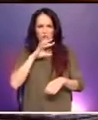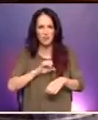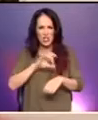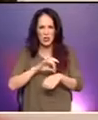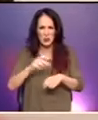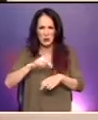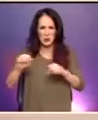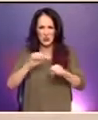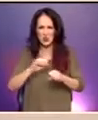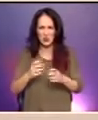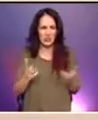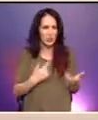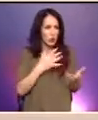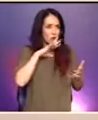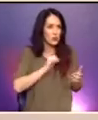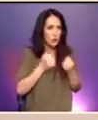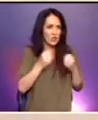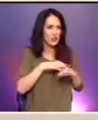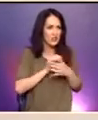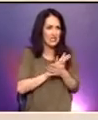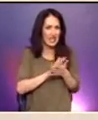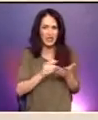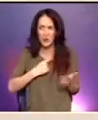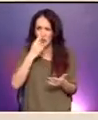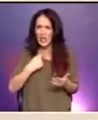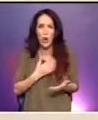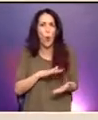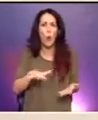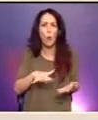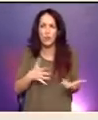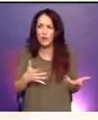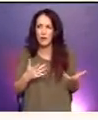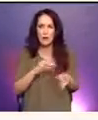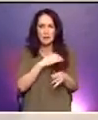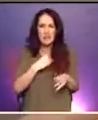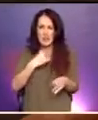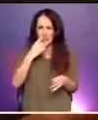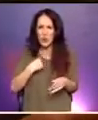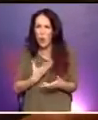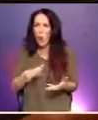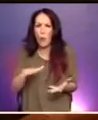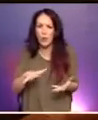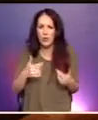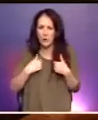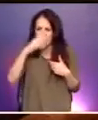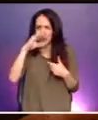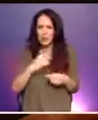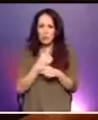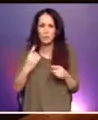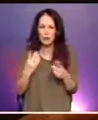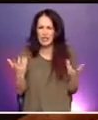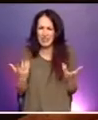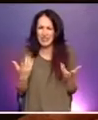inapto onde é que eu falei onde é que me ensina traiu pra mim como o ego é um gênio um tiro da nossa